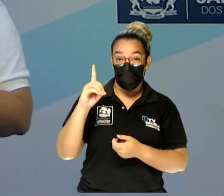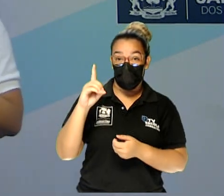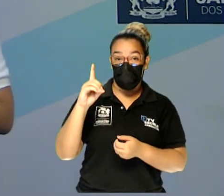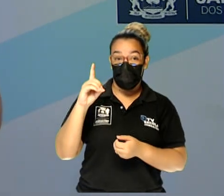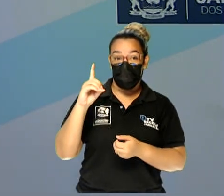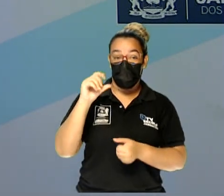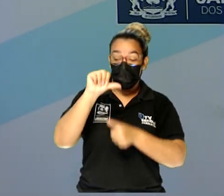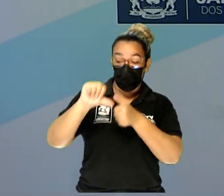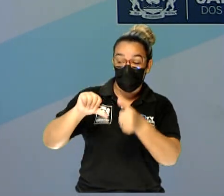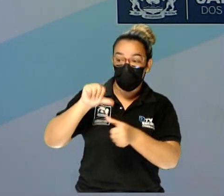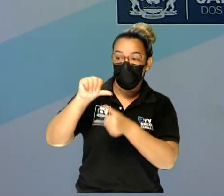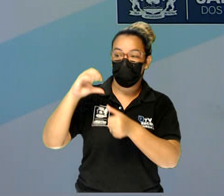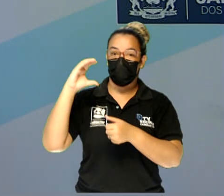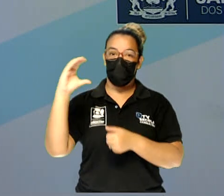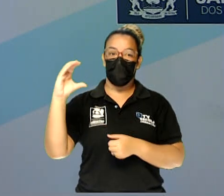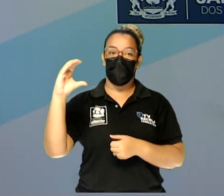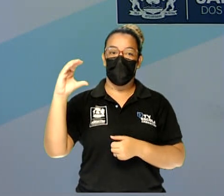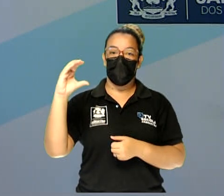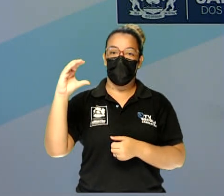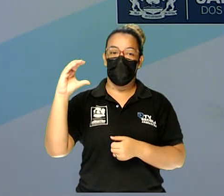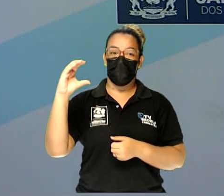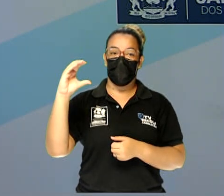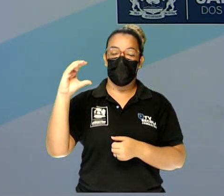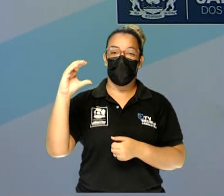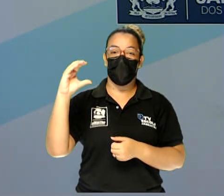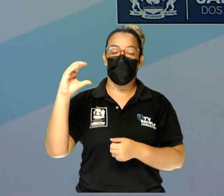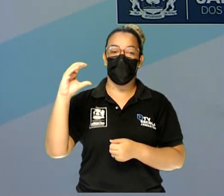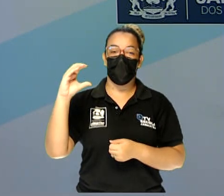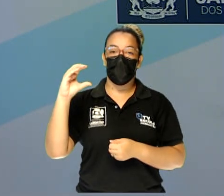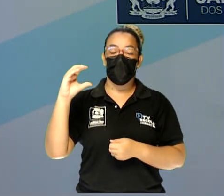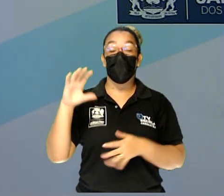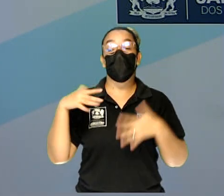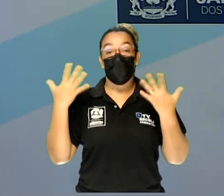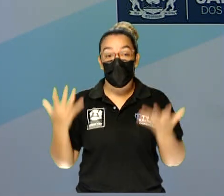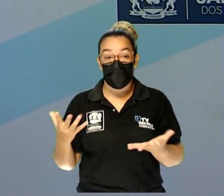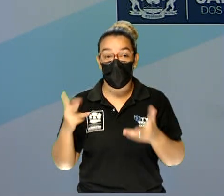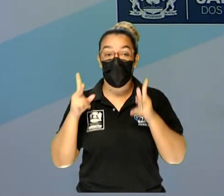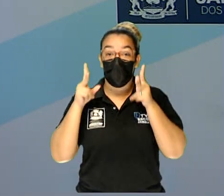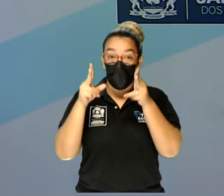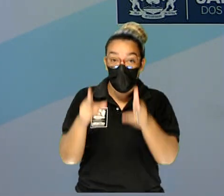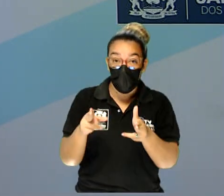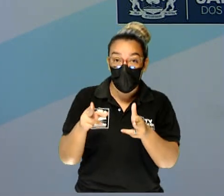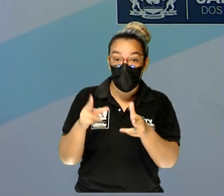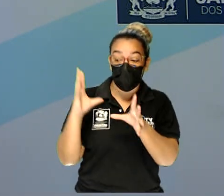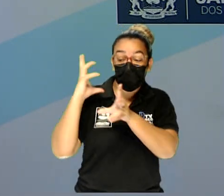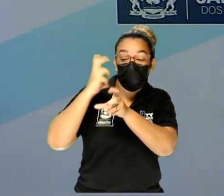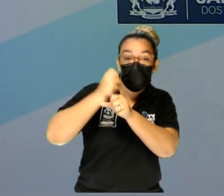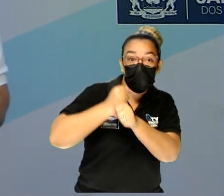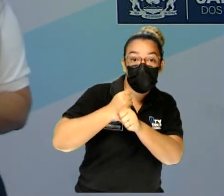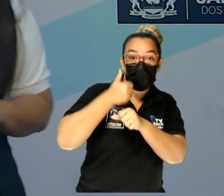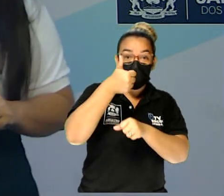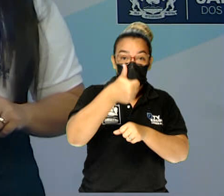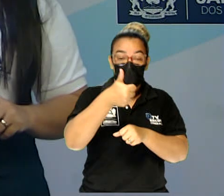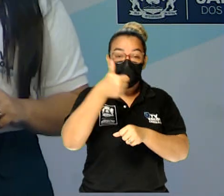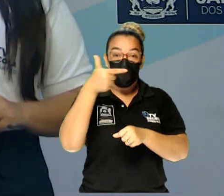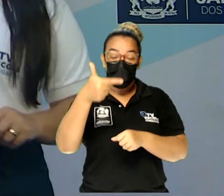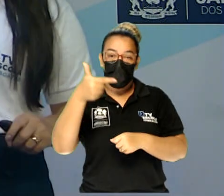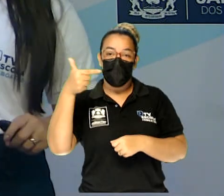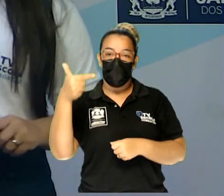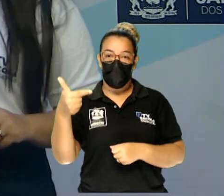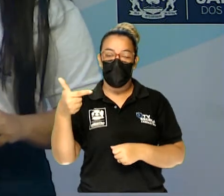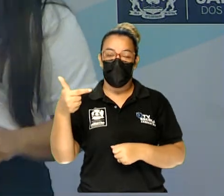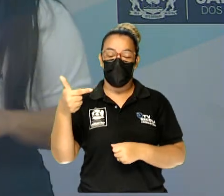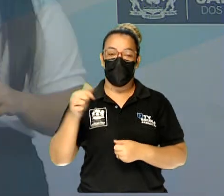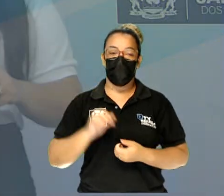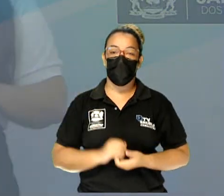uma centena. Veio para cá, para a centena. Então, o resultado deu 122. É muito comum vocês